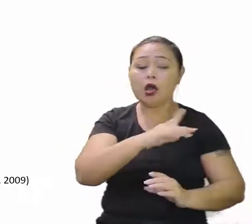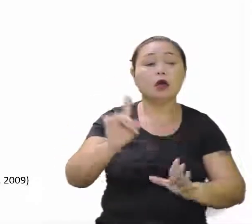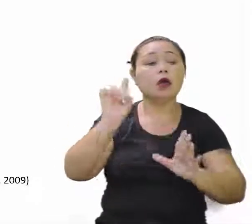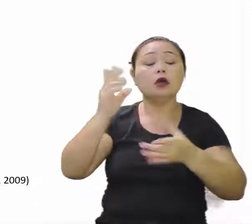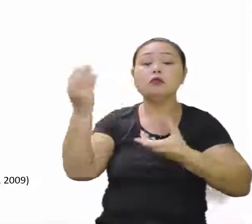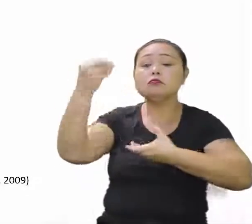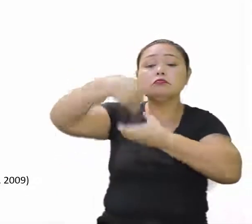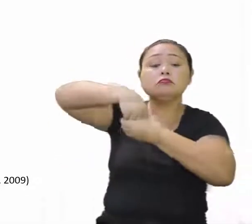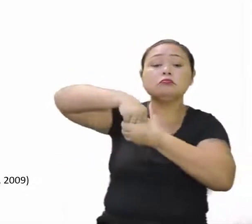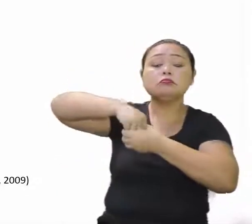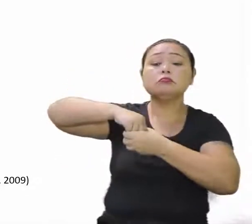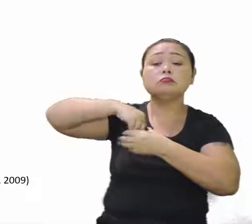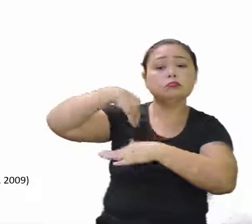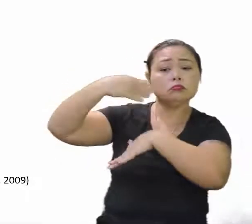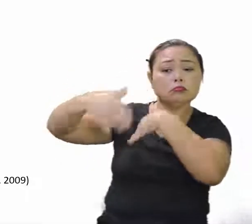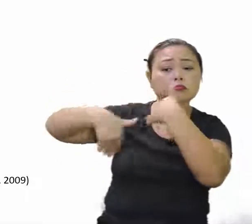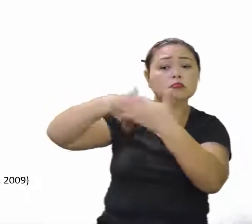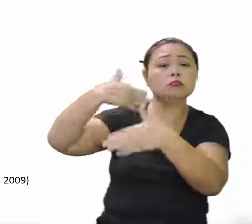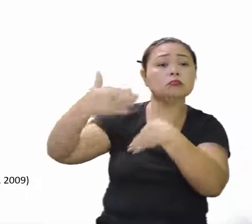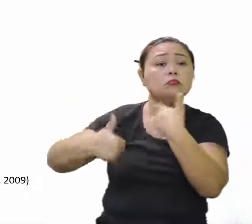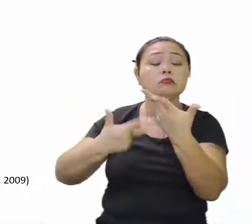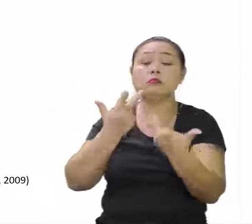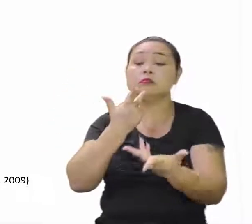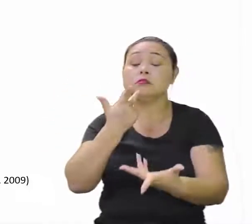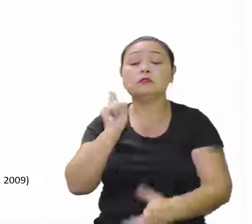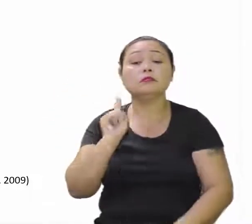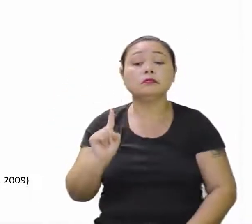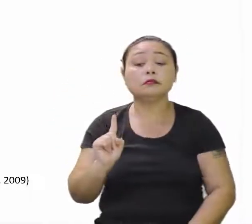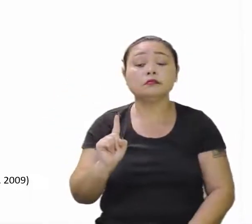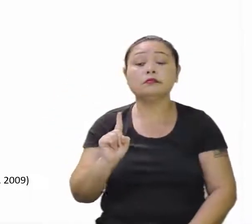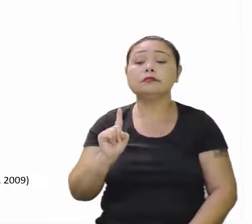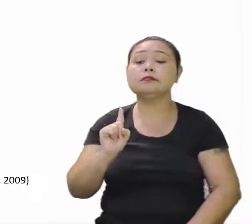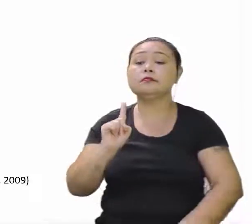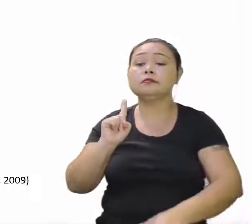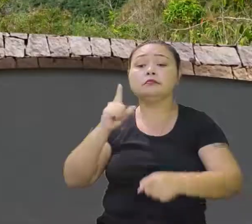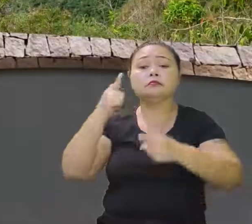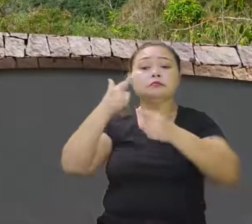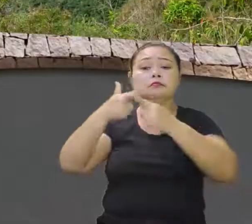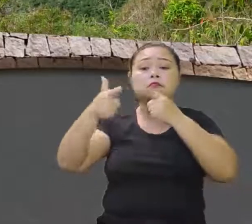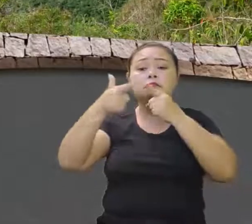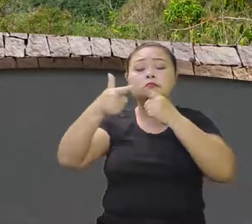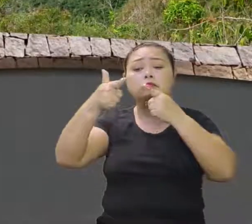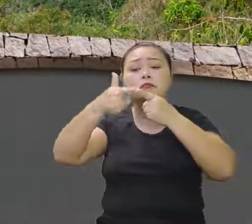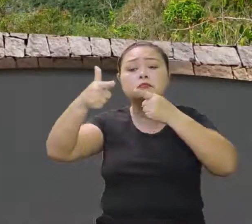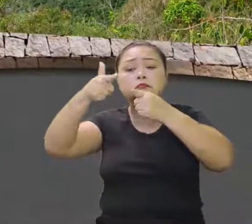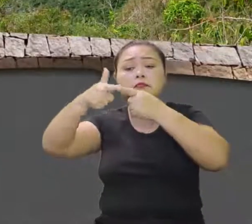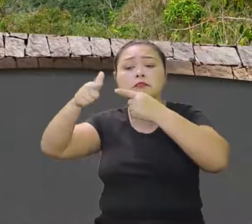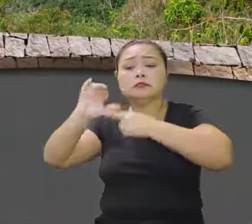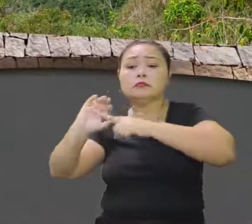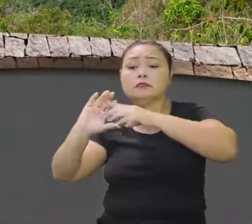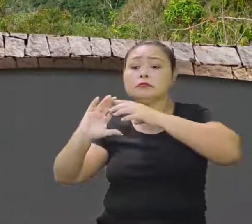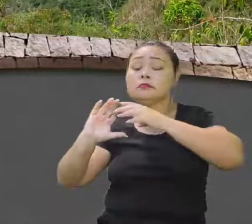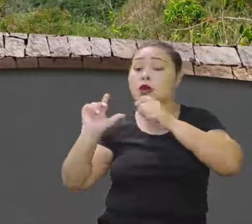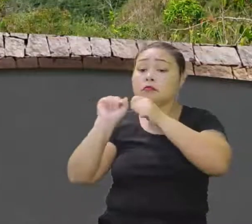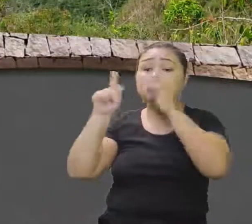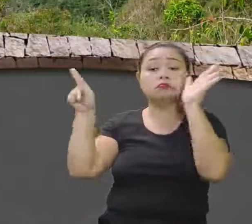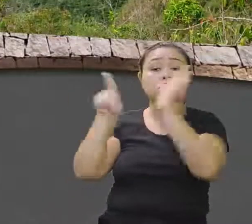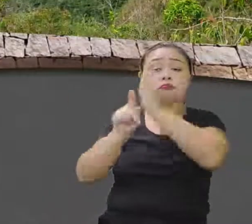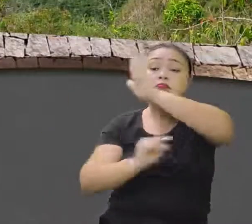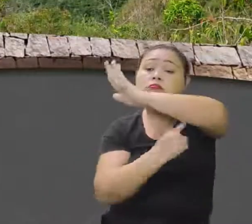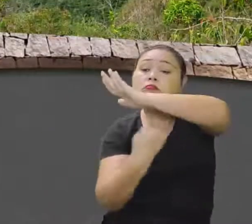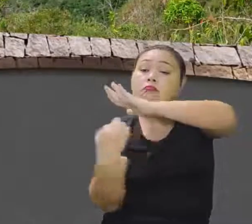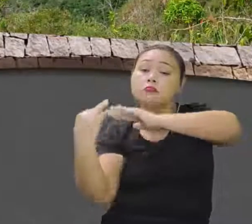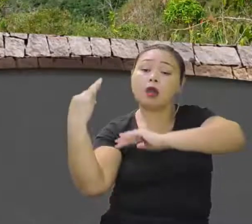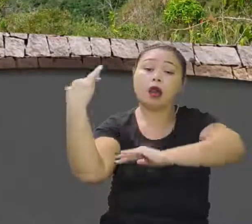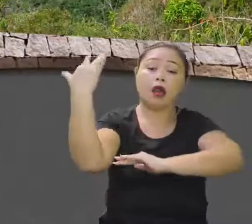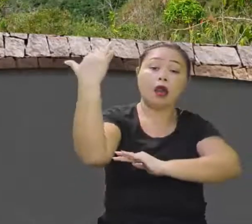dentro de um processo que nós iremos chamar de impactos ambientais. E